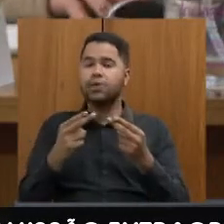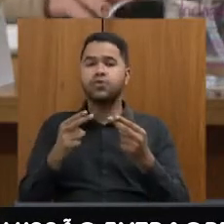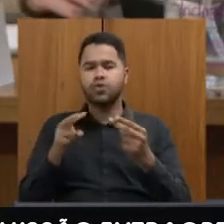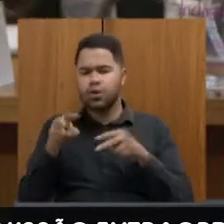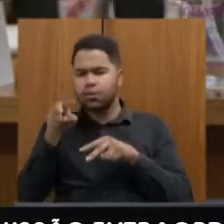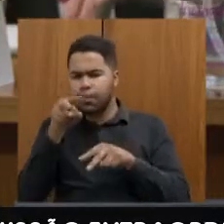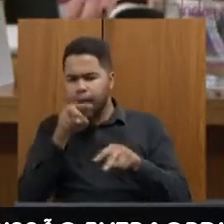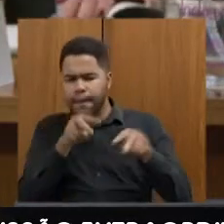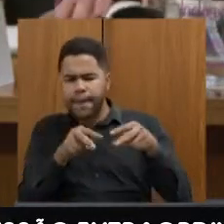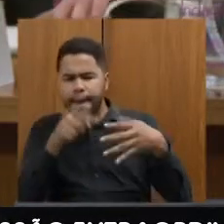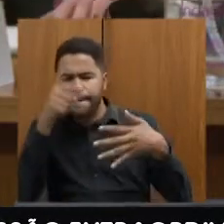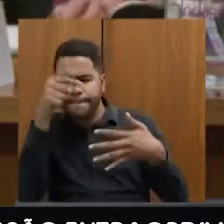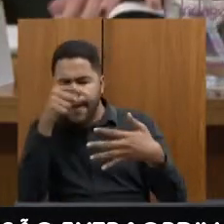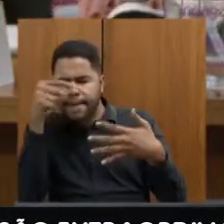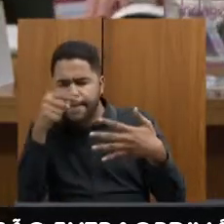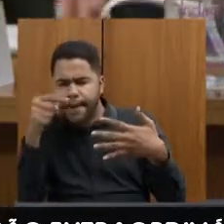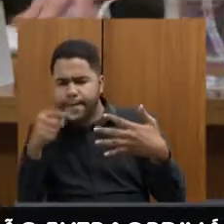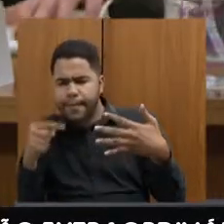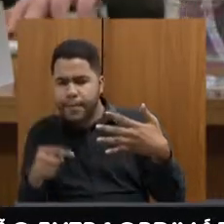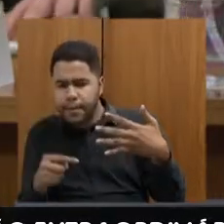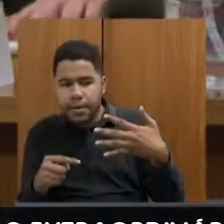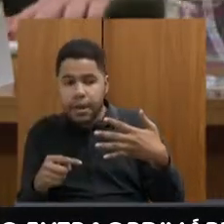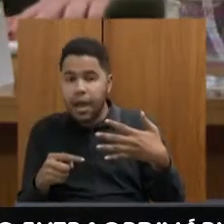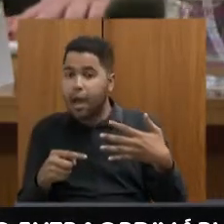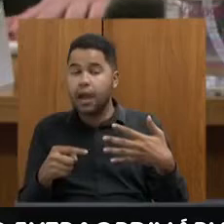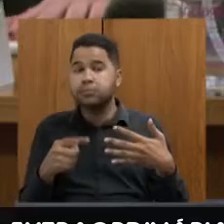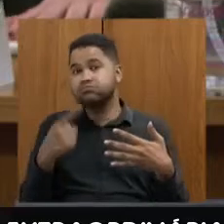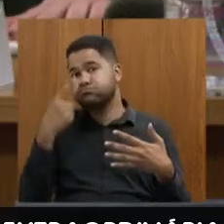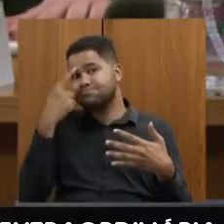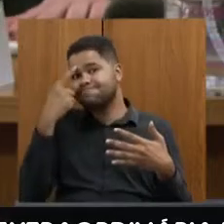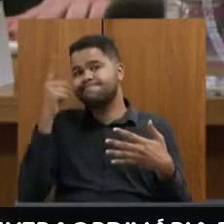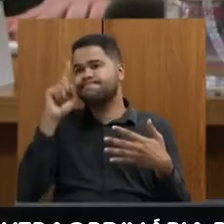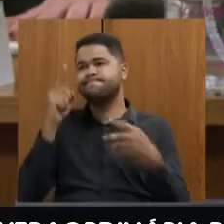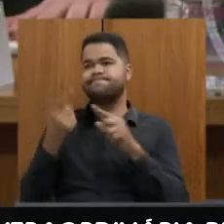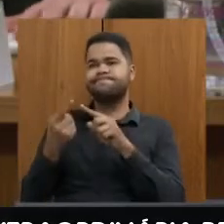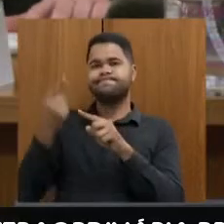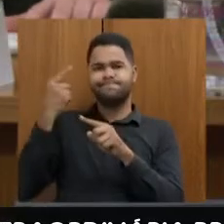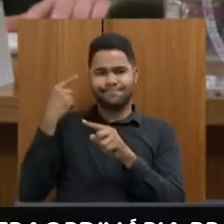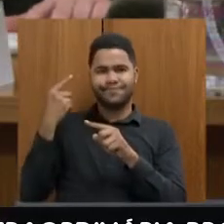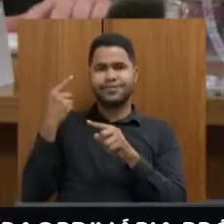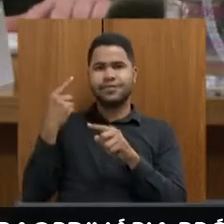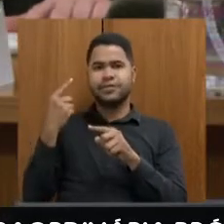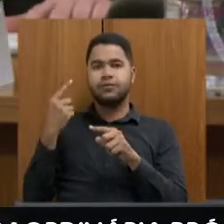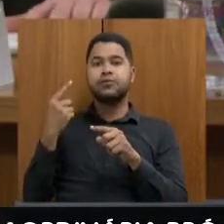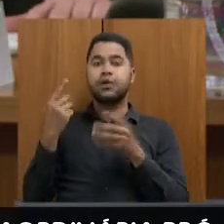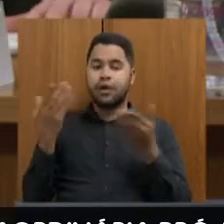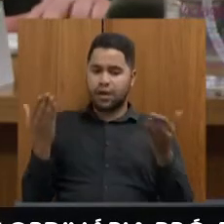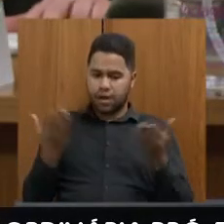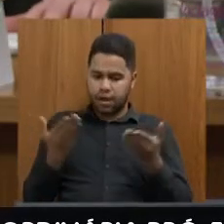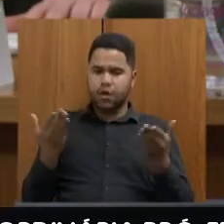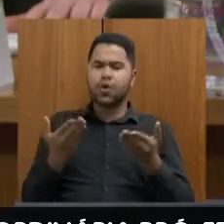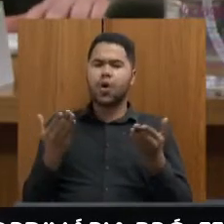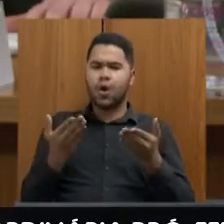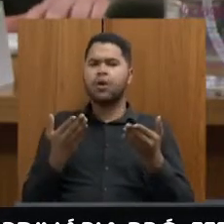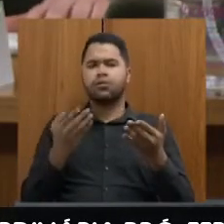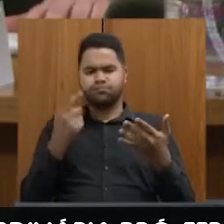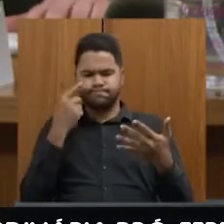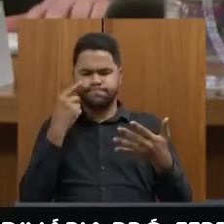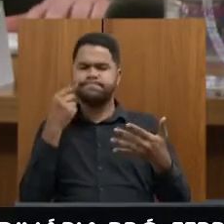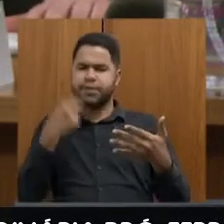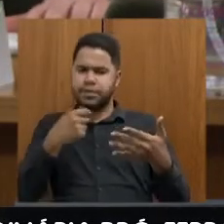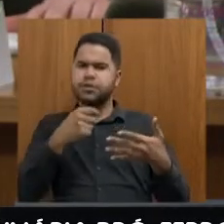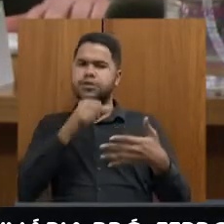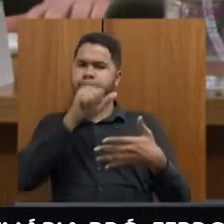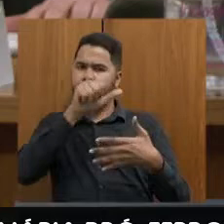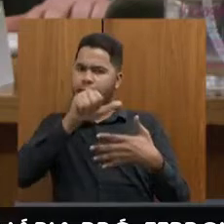analisados um a um algo que não estava sendo considerado inicialmente no processo de renovação e que agora foram considerados